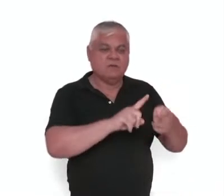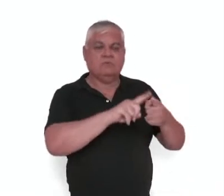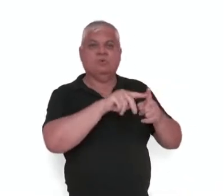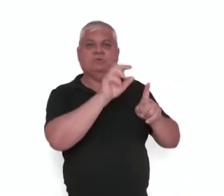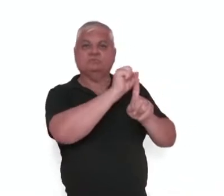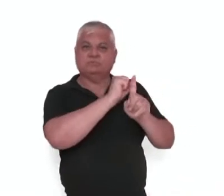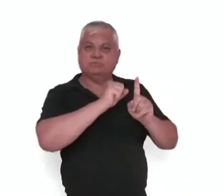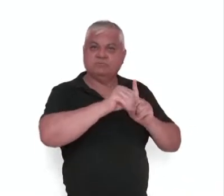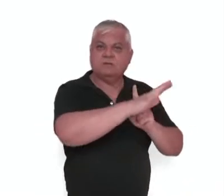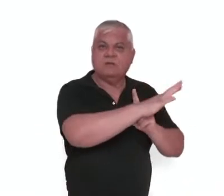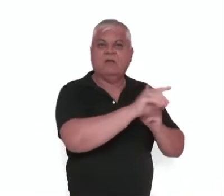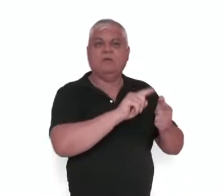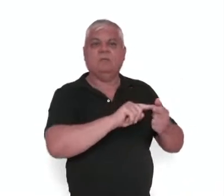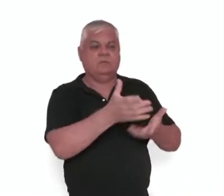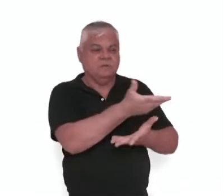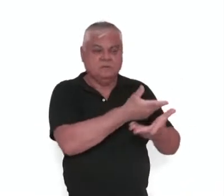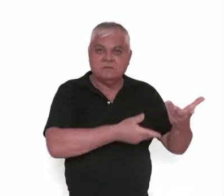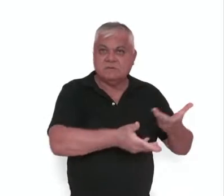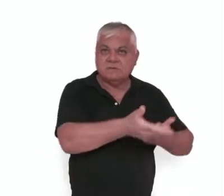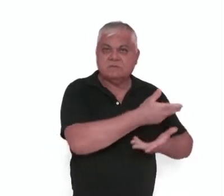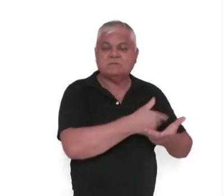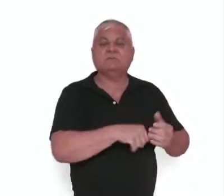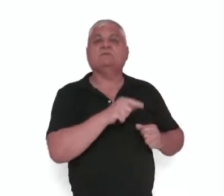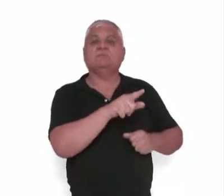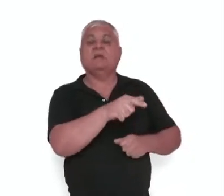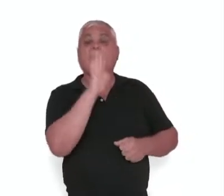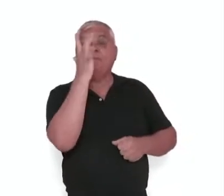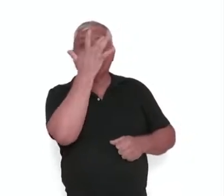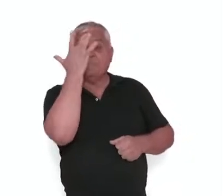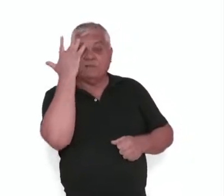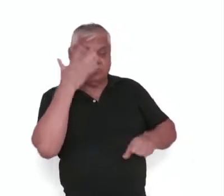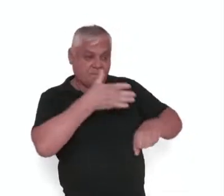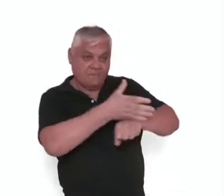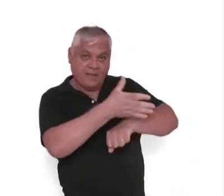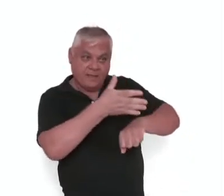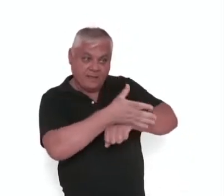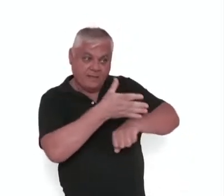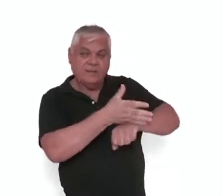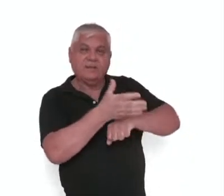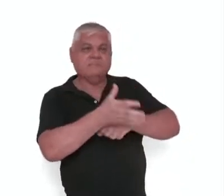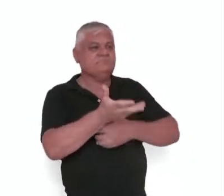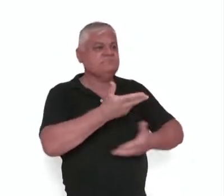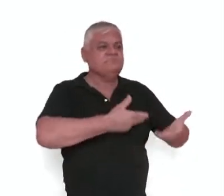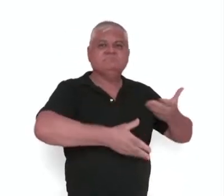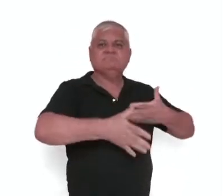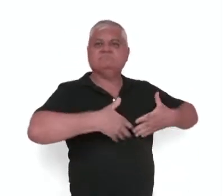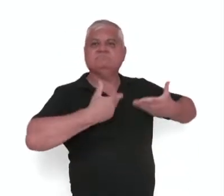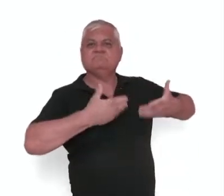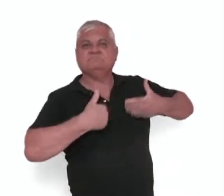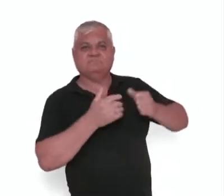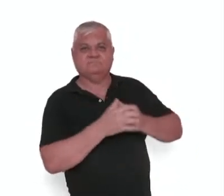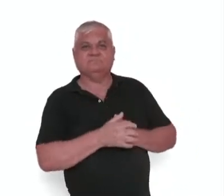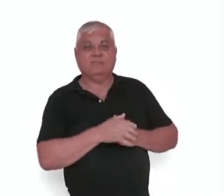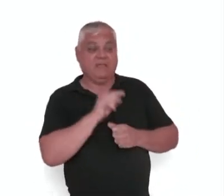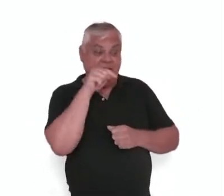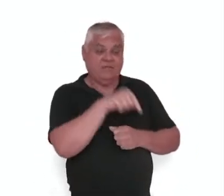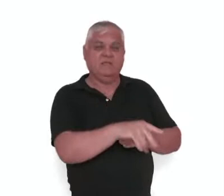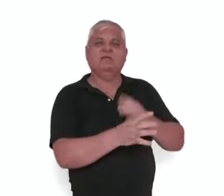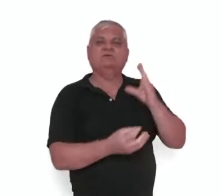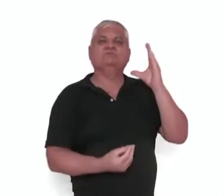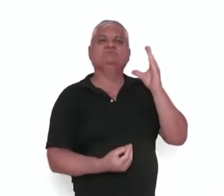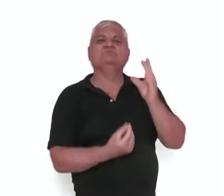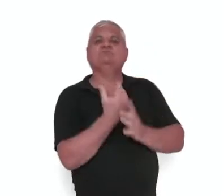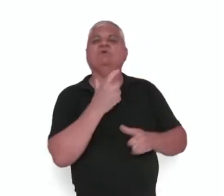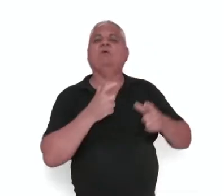tais jogos trabalham, tornando quem os pratica cidadãos mais participativos. Os jogos cooperativos surgiram